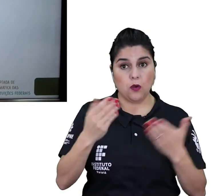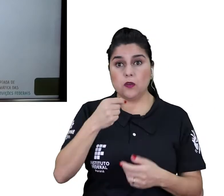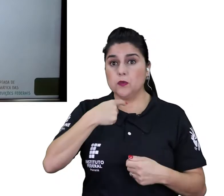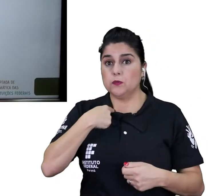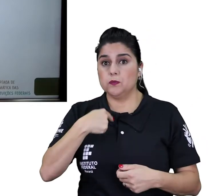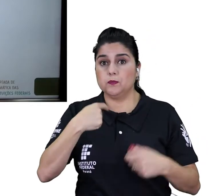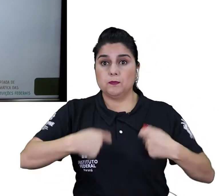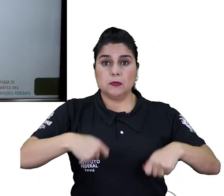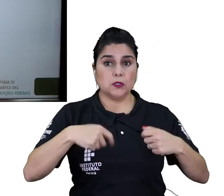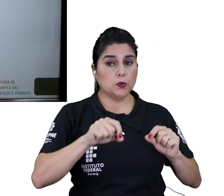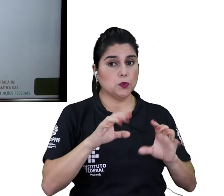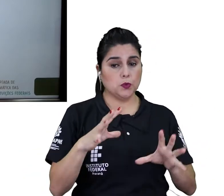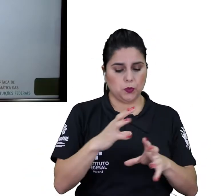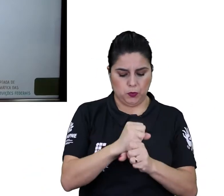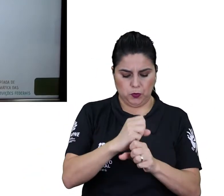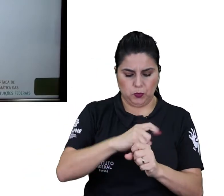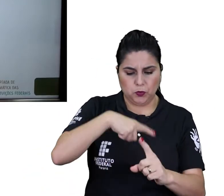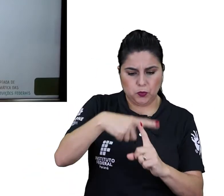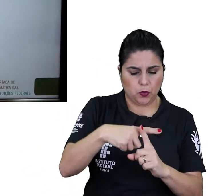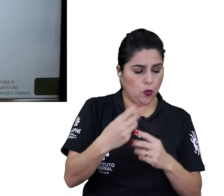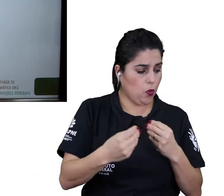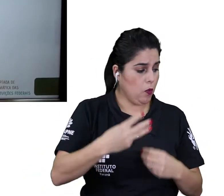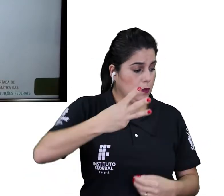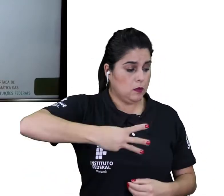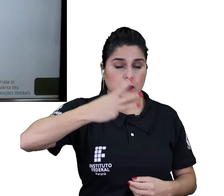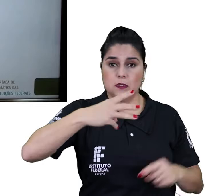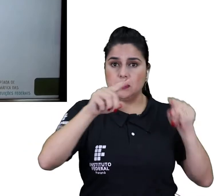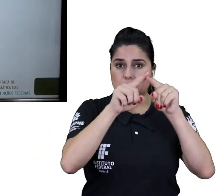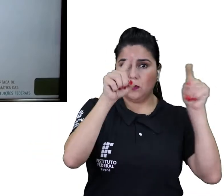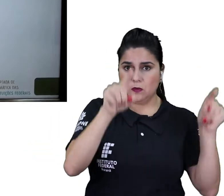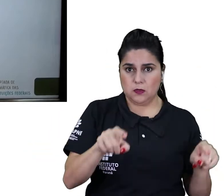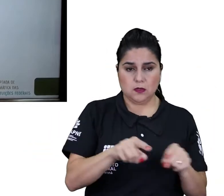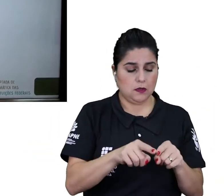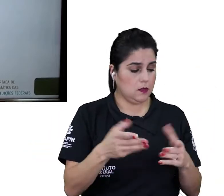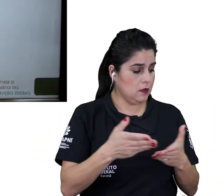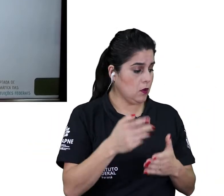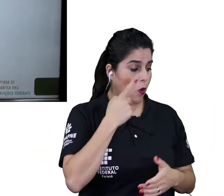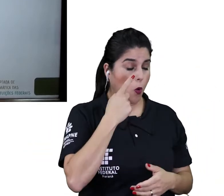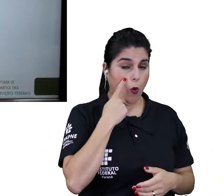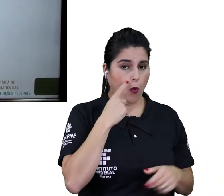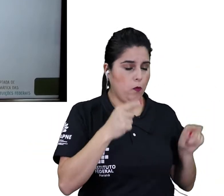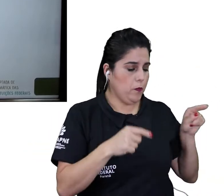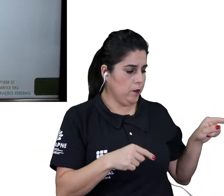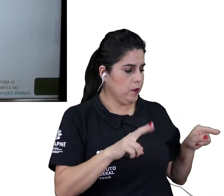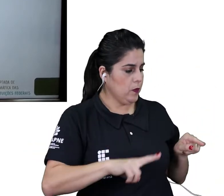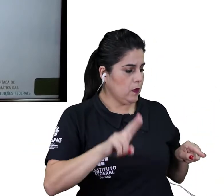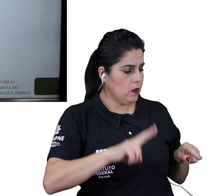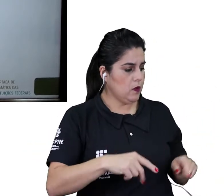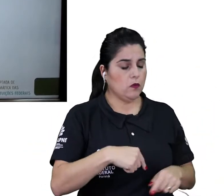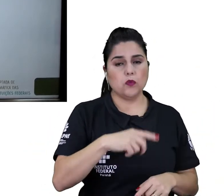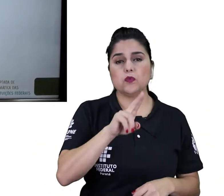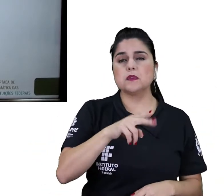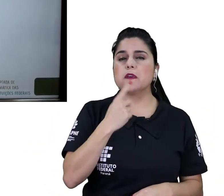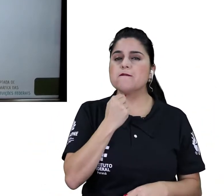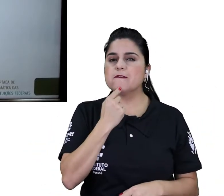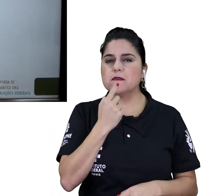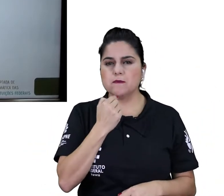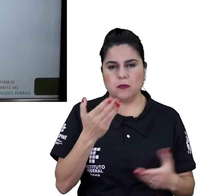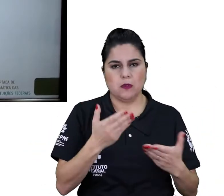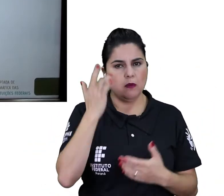agora calcular o lado do terceiro quadrado. Então, vamos pegar por aqui. Então, vou pegar aqui de